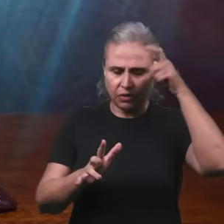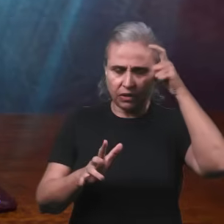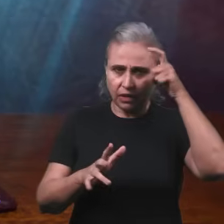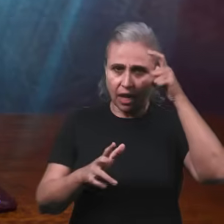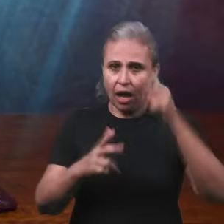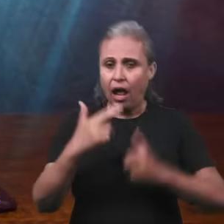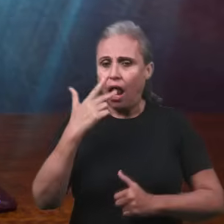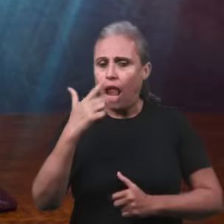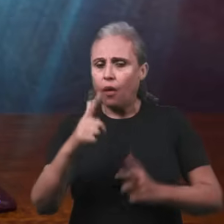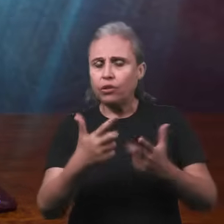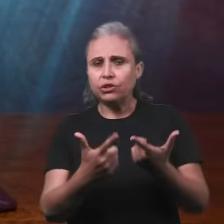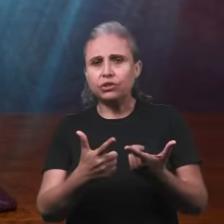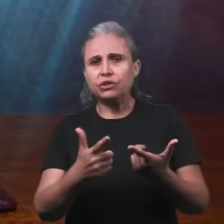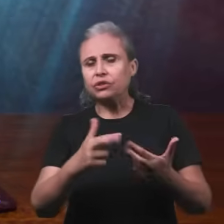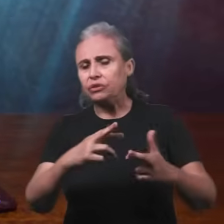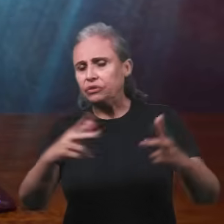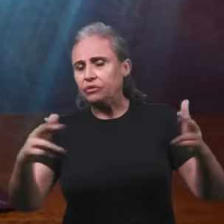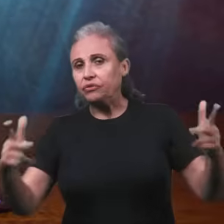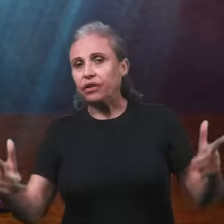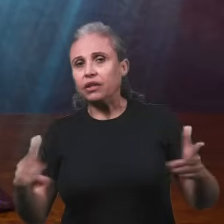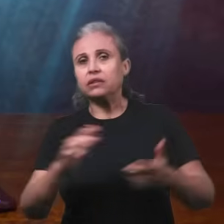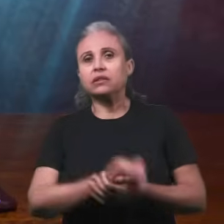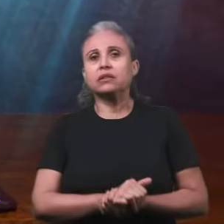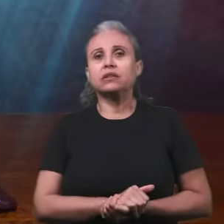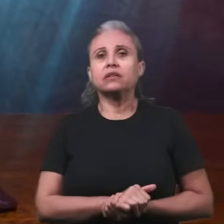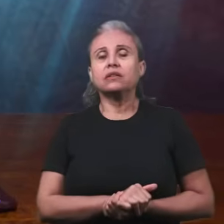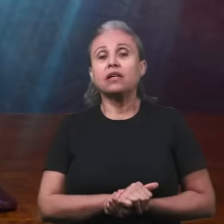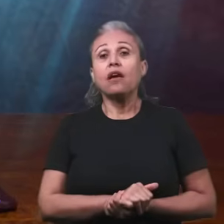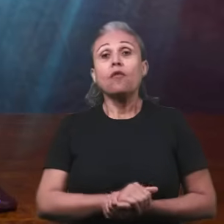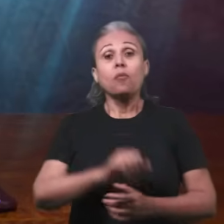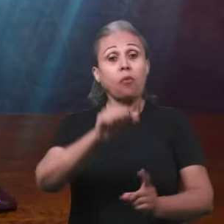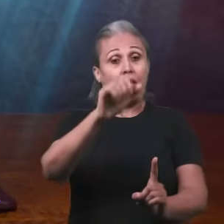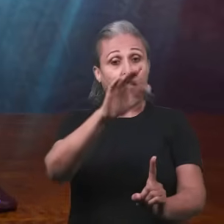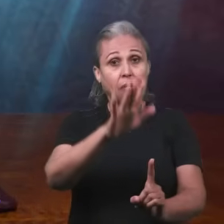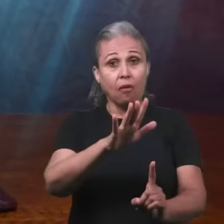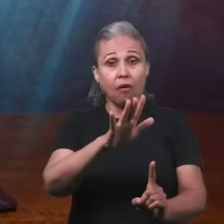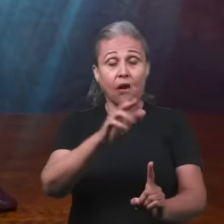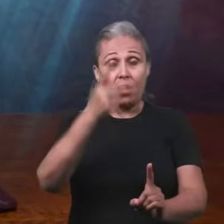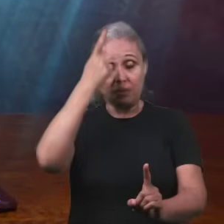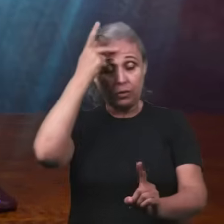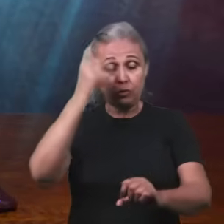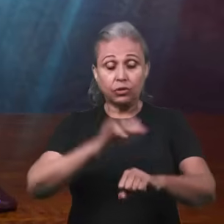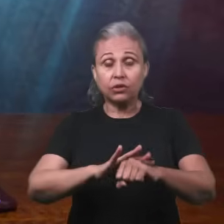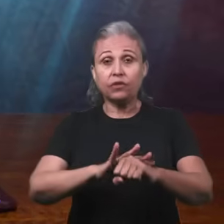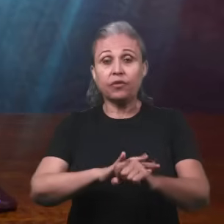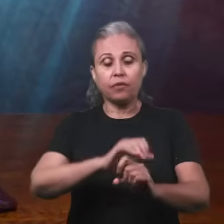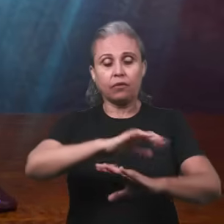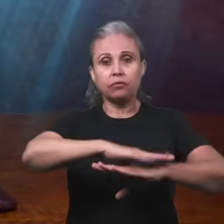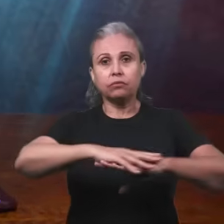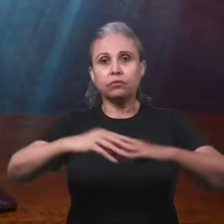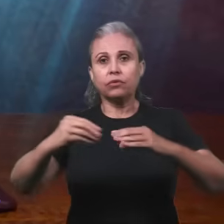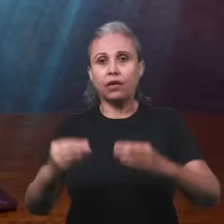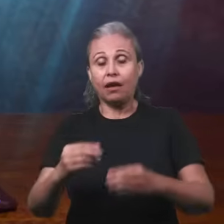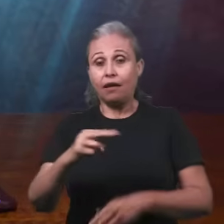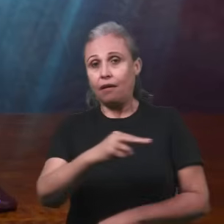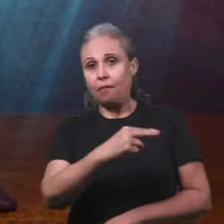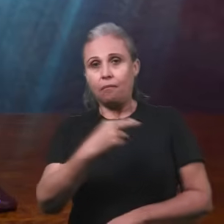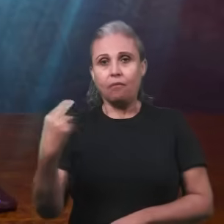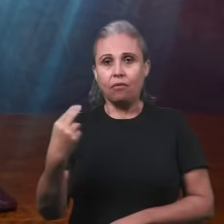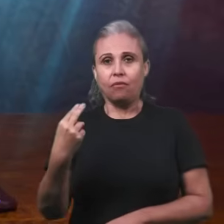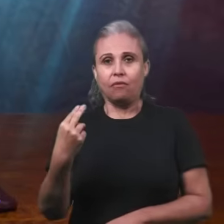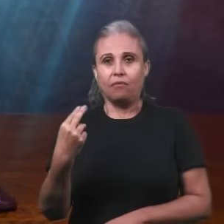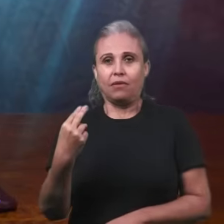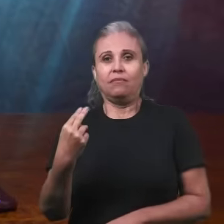pegarão nas serpentes, né, e imporão as mãos sobre os enfermos e os curarão. Em meu nome.